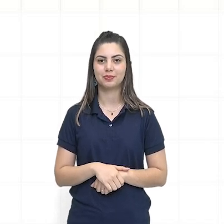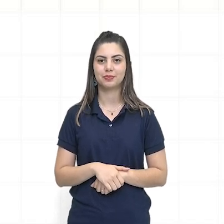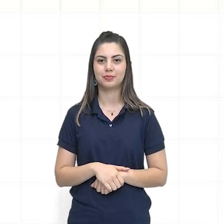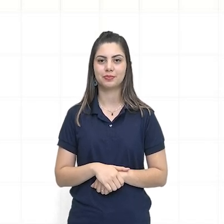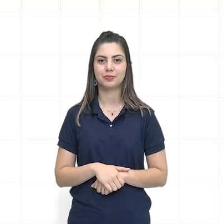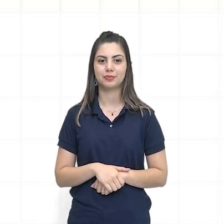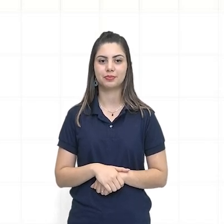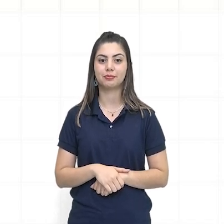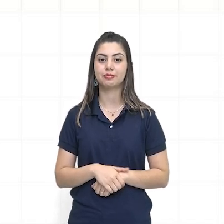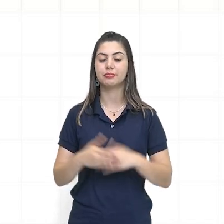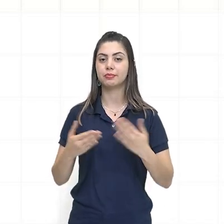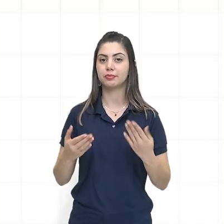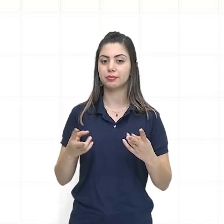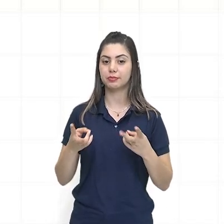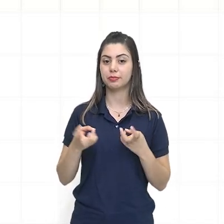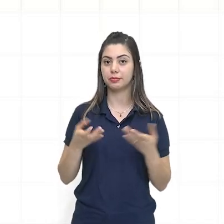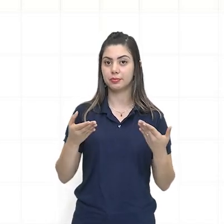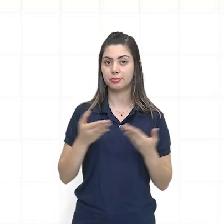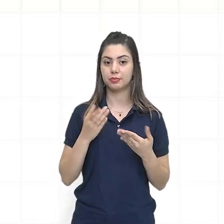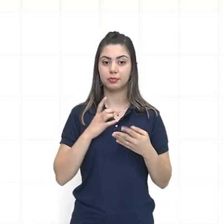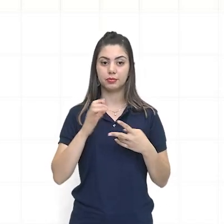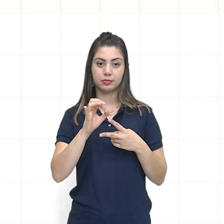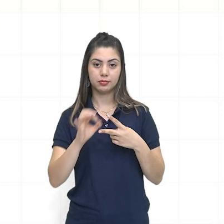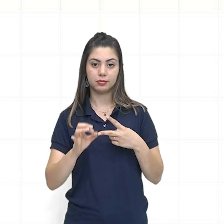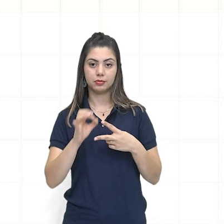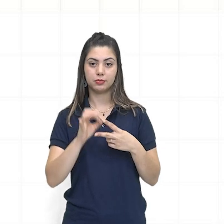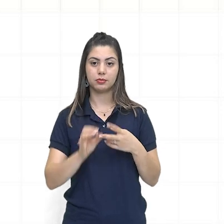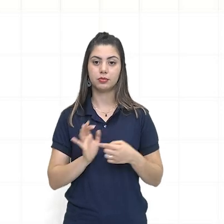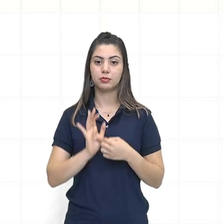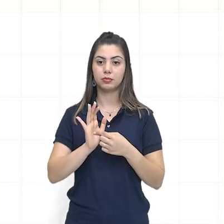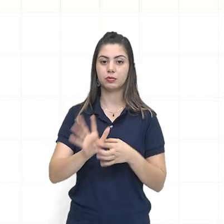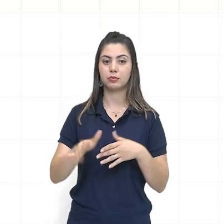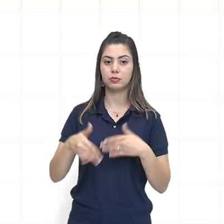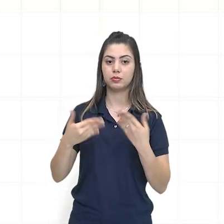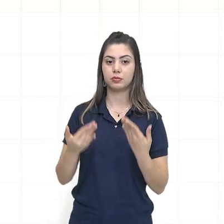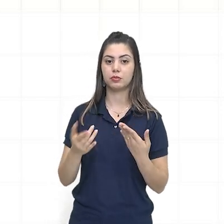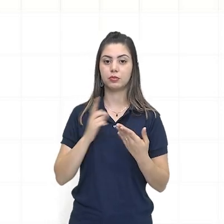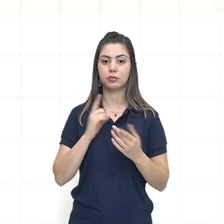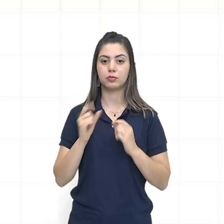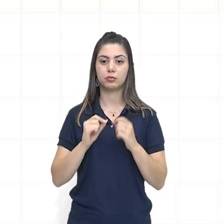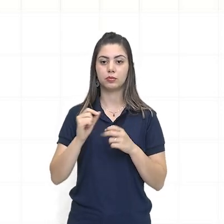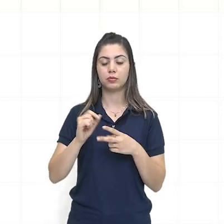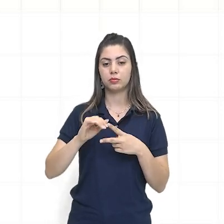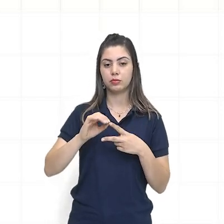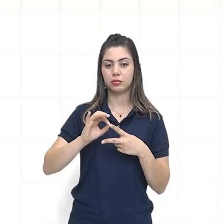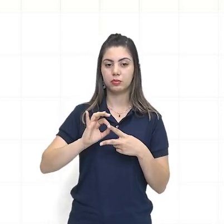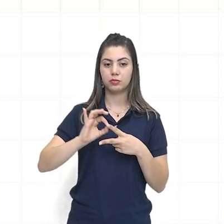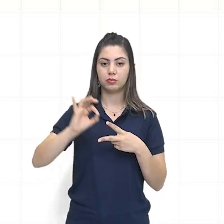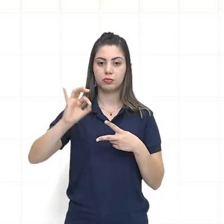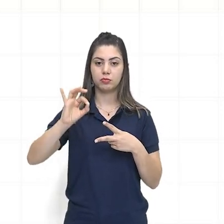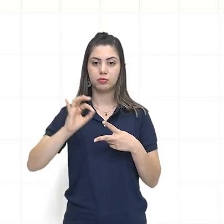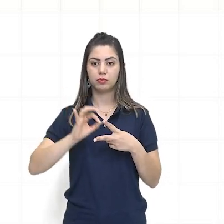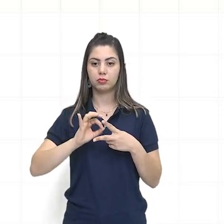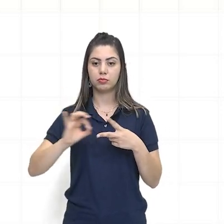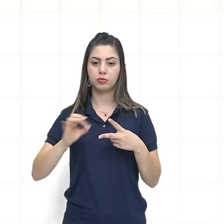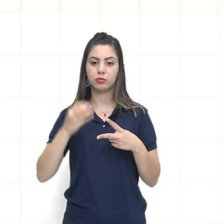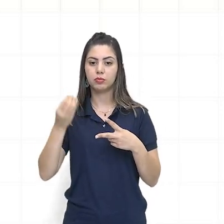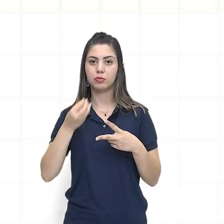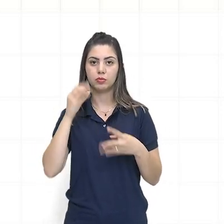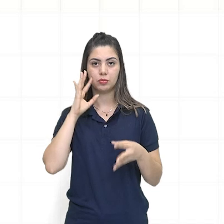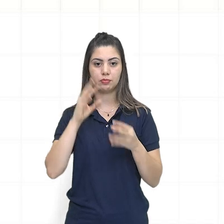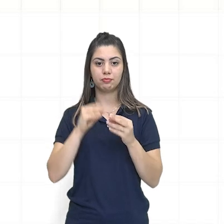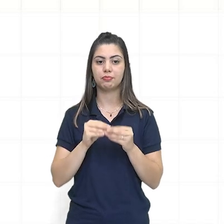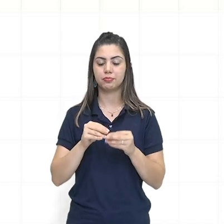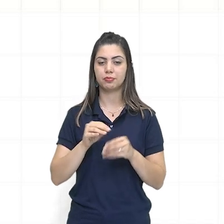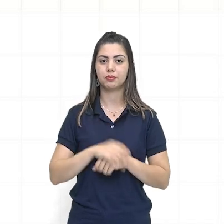aqui. Observe os ângulos a seguir e indique o vértice dos lados e como realizar a leitura de cada